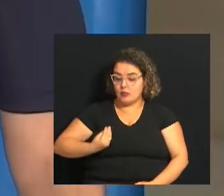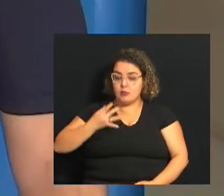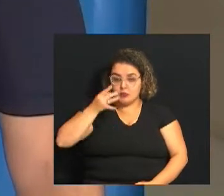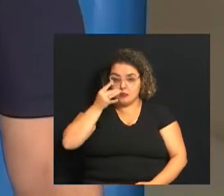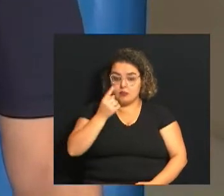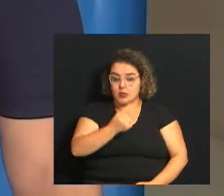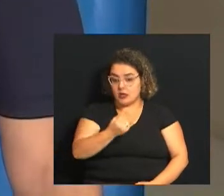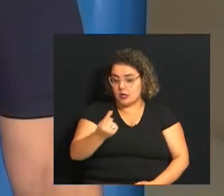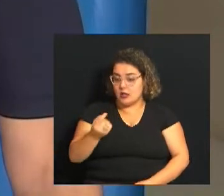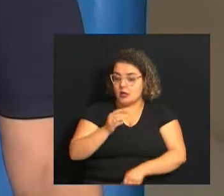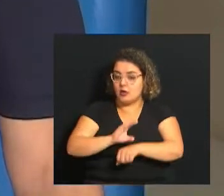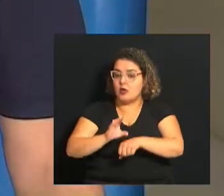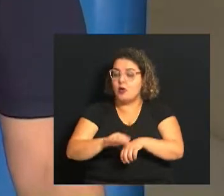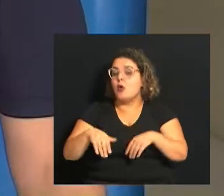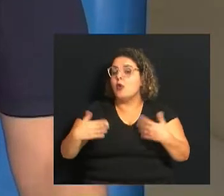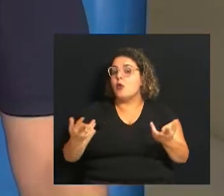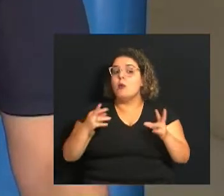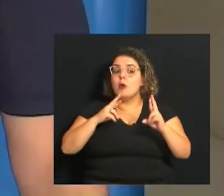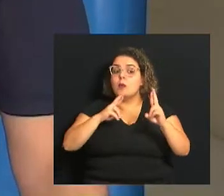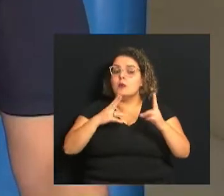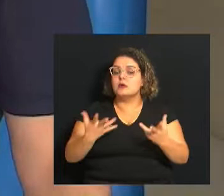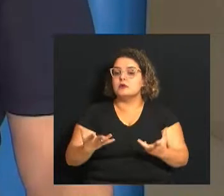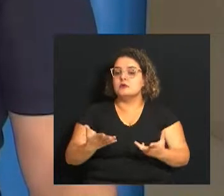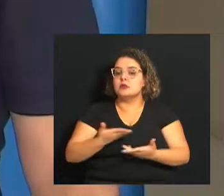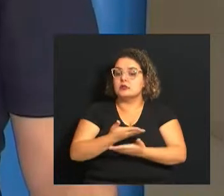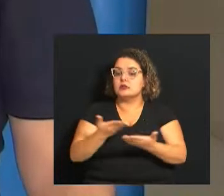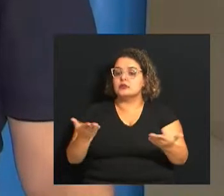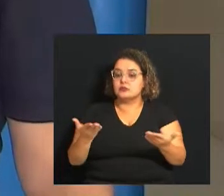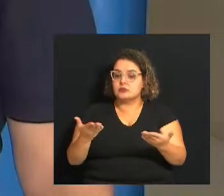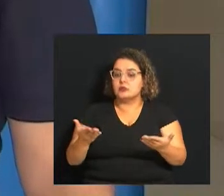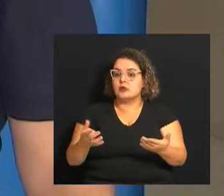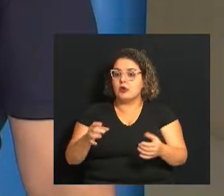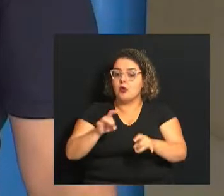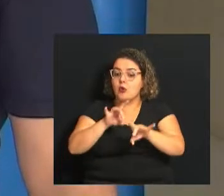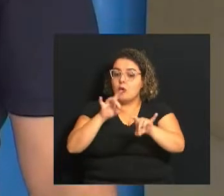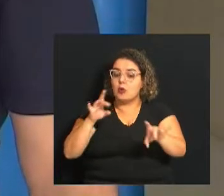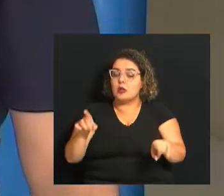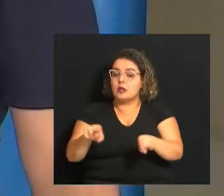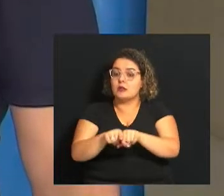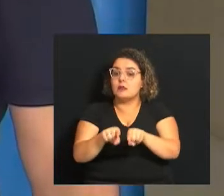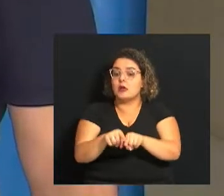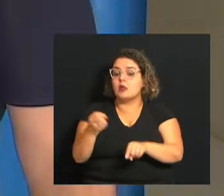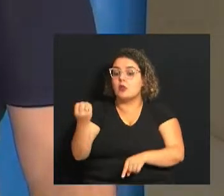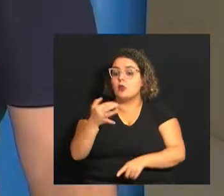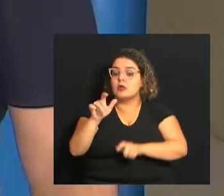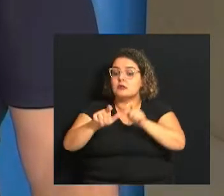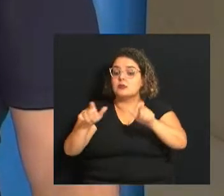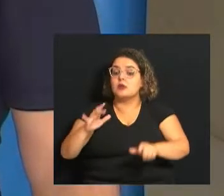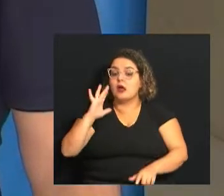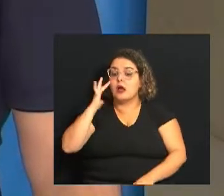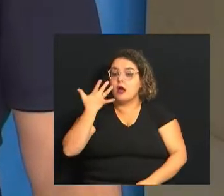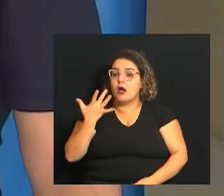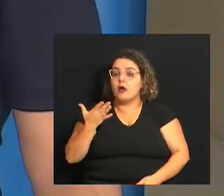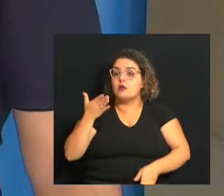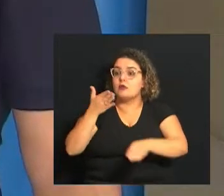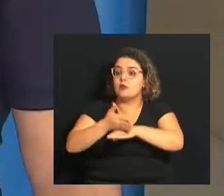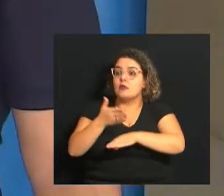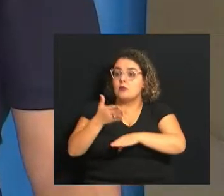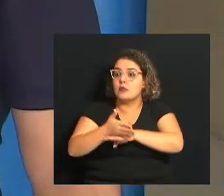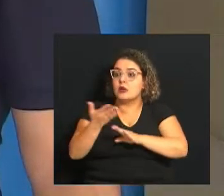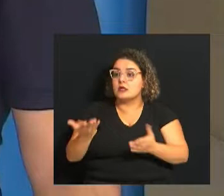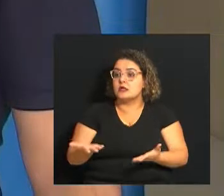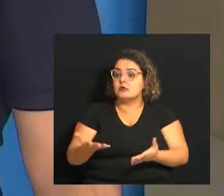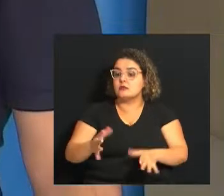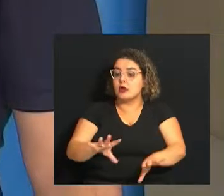curso, mas Sim. qual a expectativa de vocês aí, online também? Quantas pessoas vocês acham que vão participar, vão